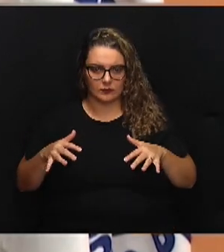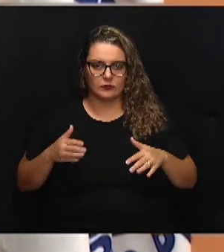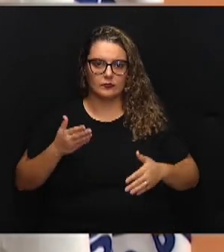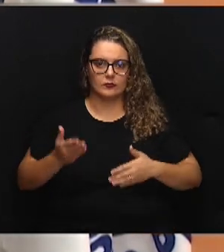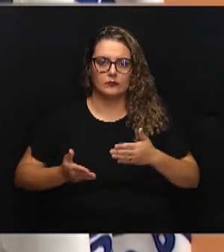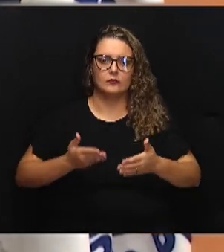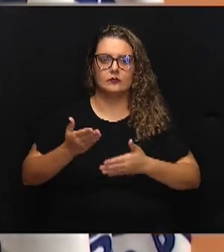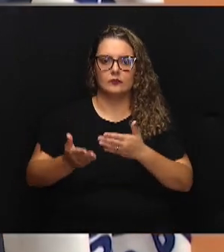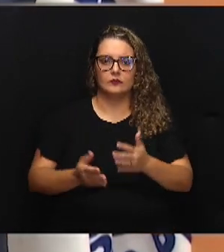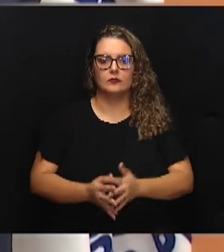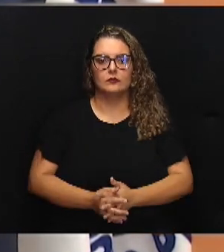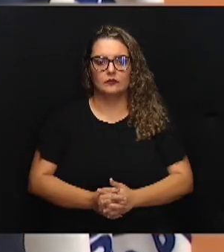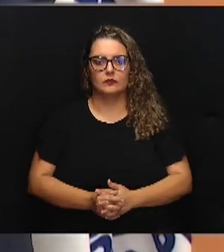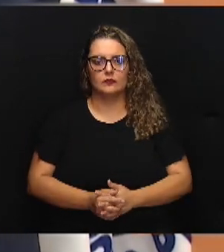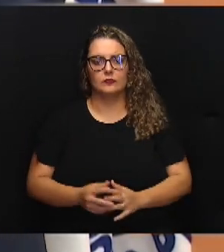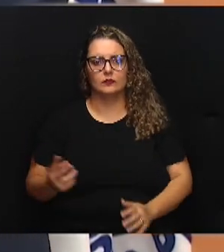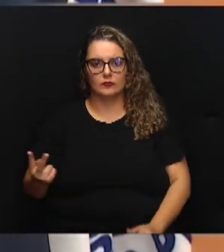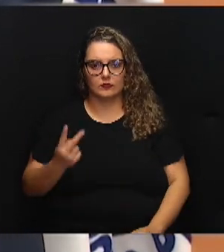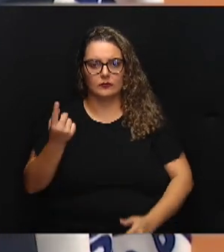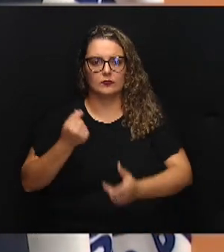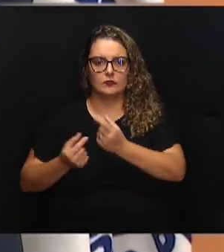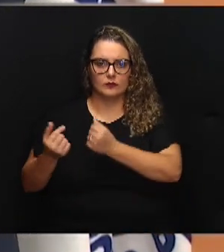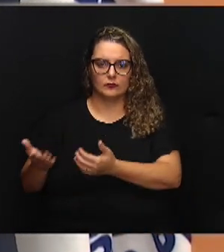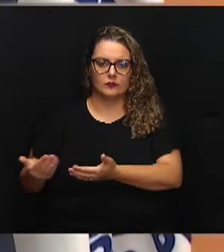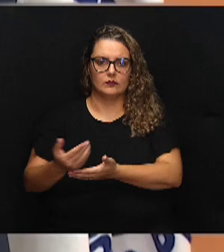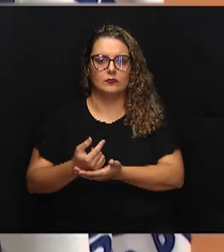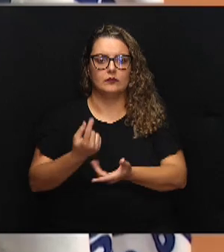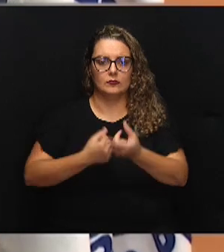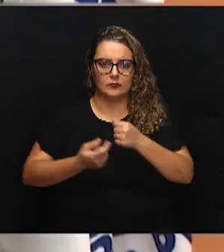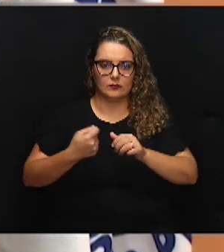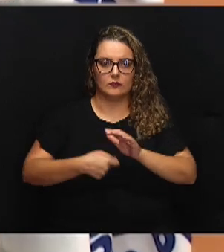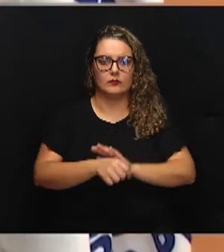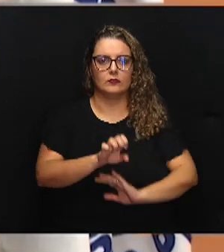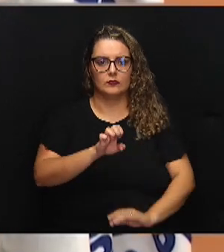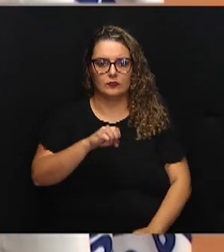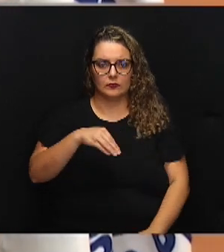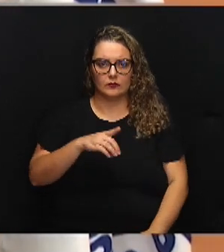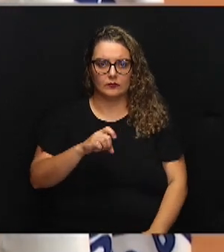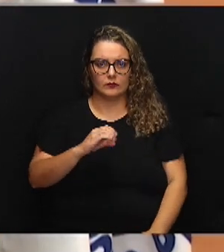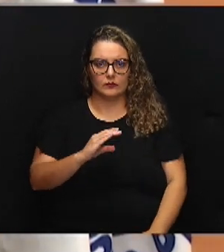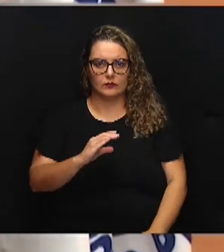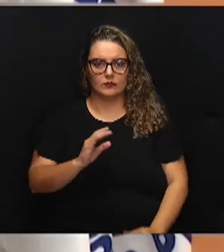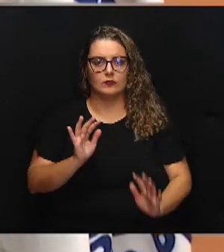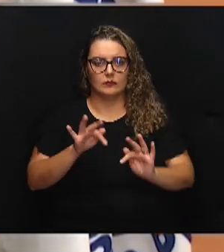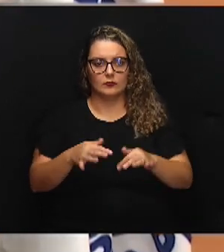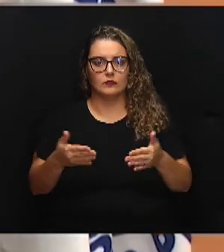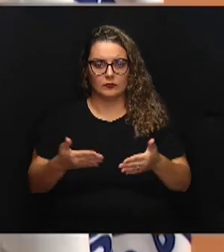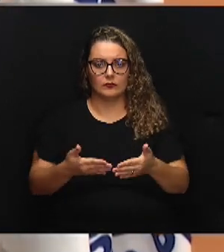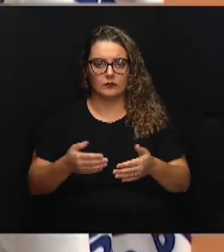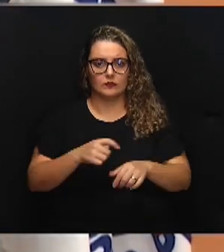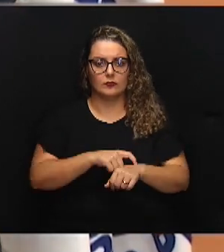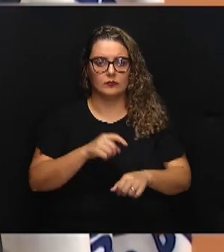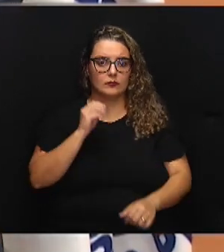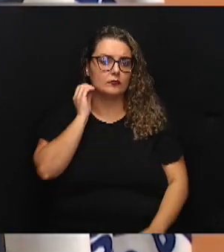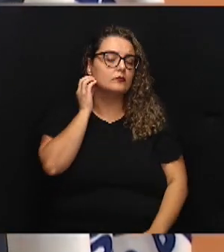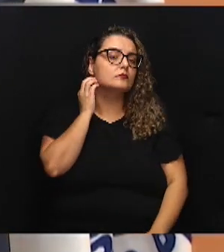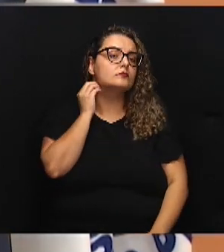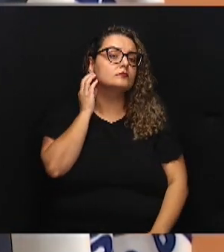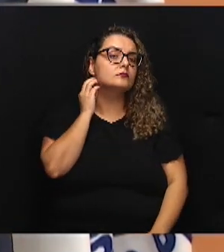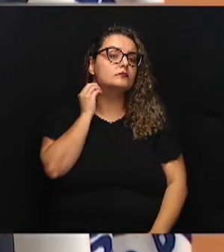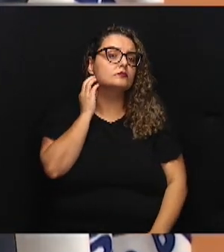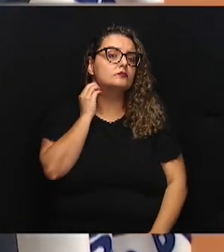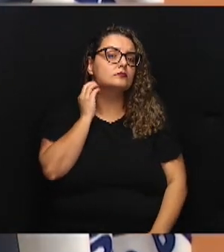tratando sobre os valores arrecadados e aplicados pela INDEC, foi encerrada agora neste momento. Vereador,